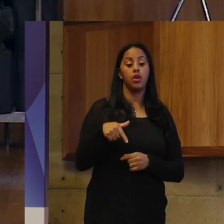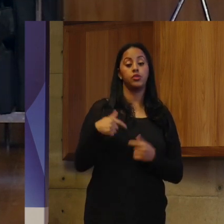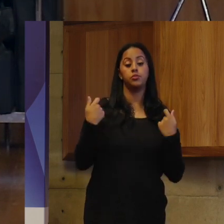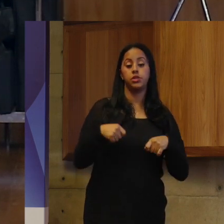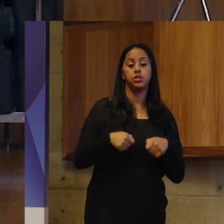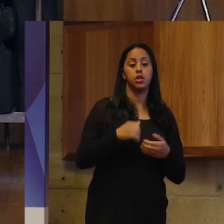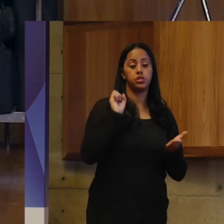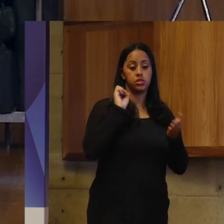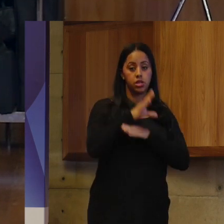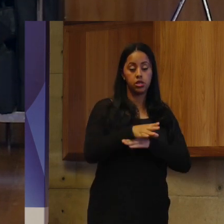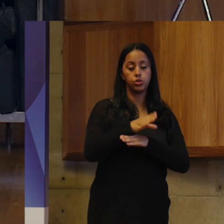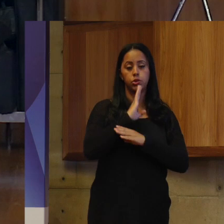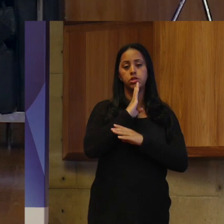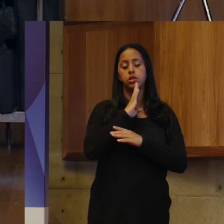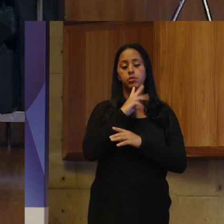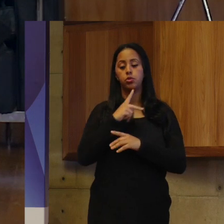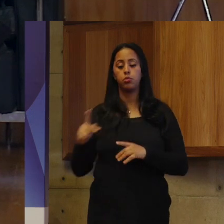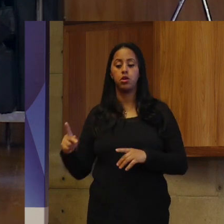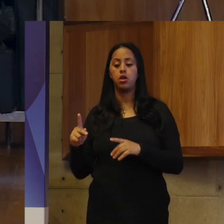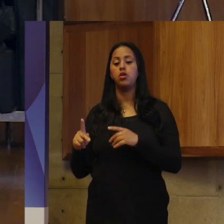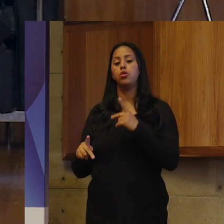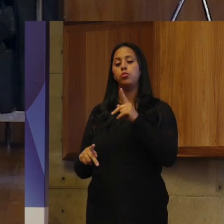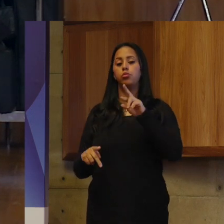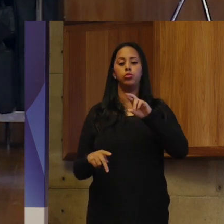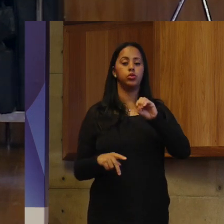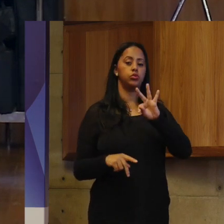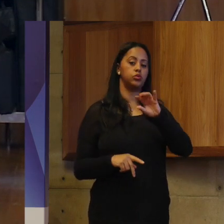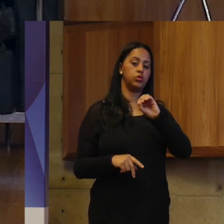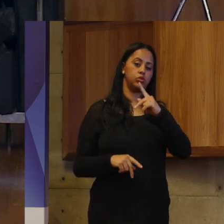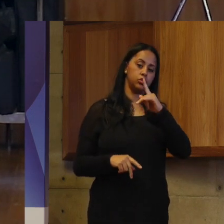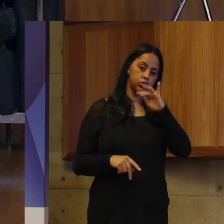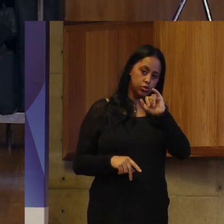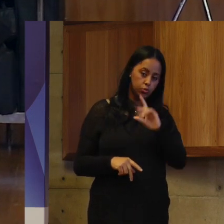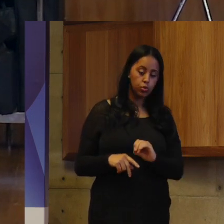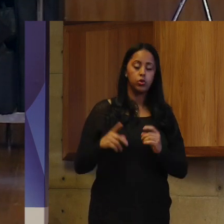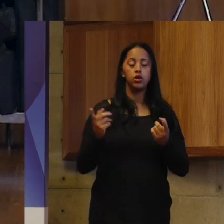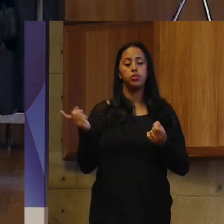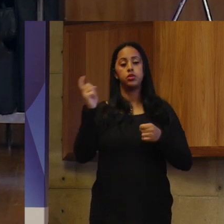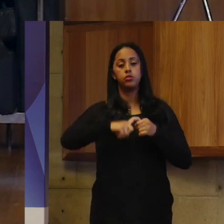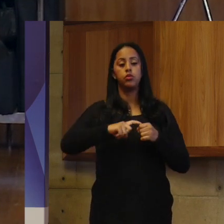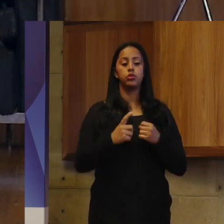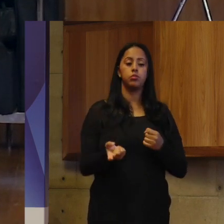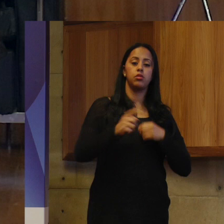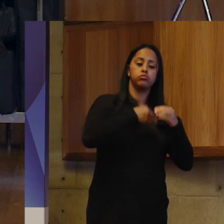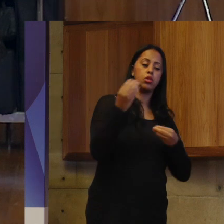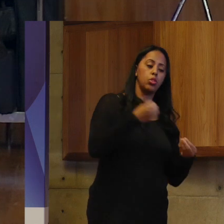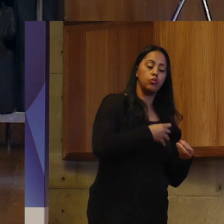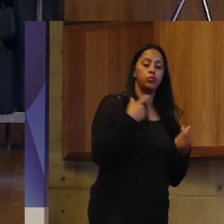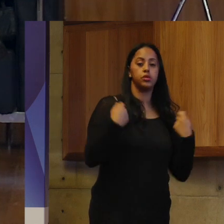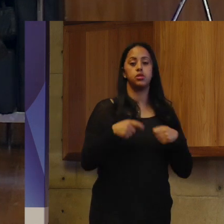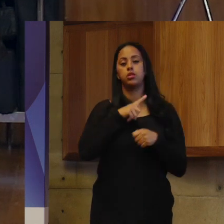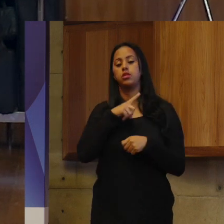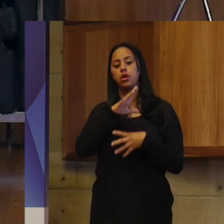você sai do conhecimento para o protótipo, tudo bem, mas para você sair do protótipo para a inovação, você tem que ter